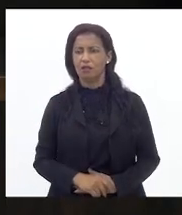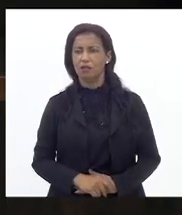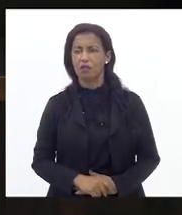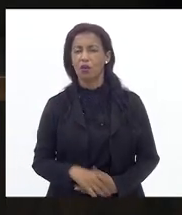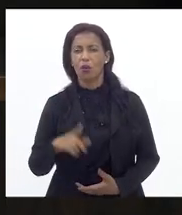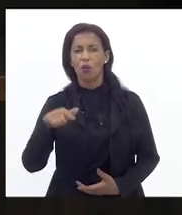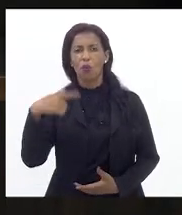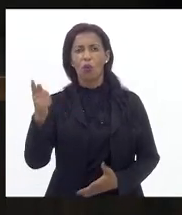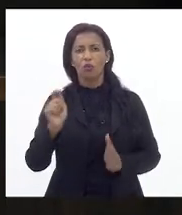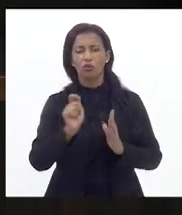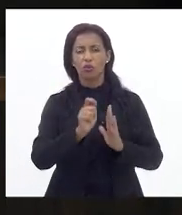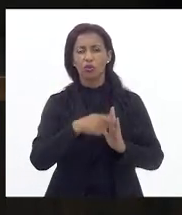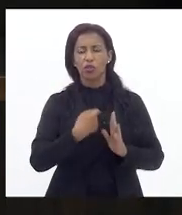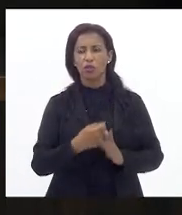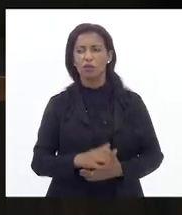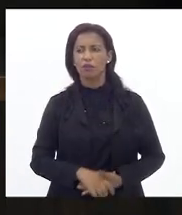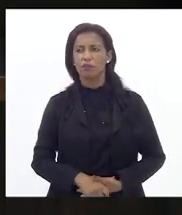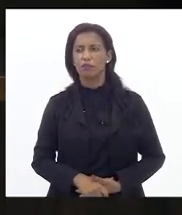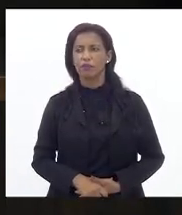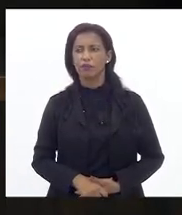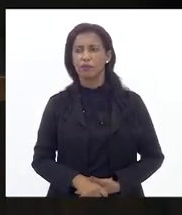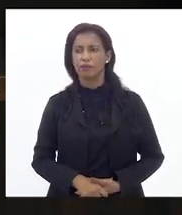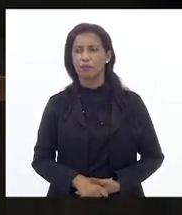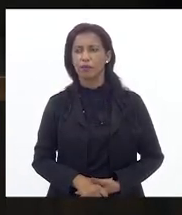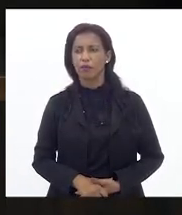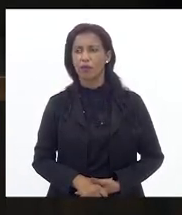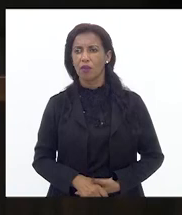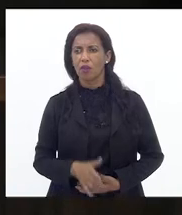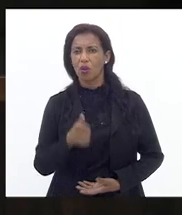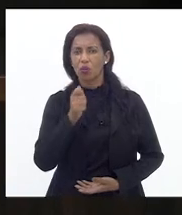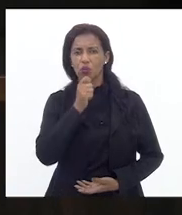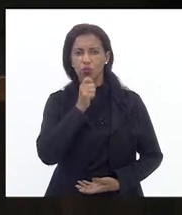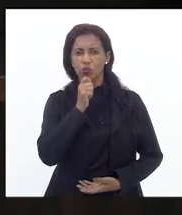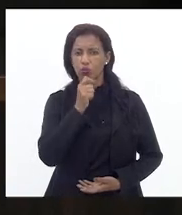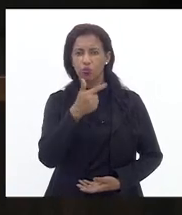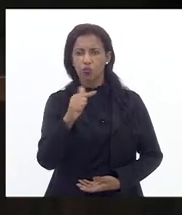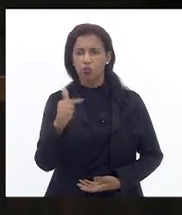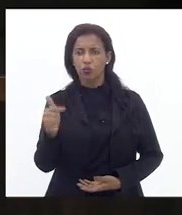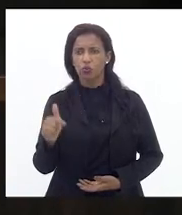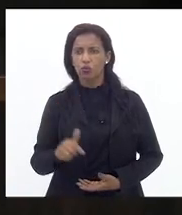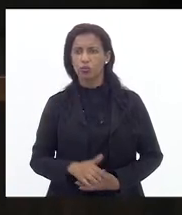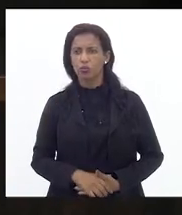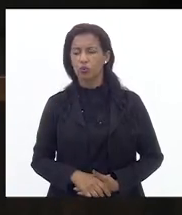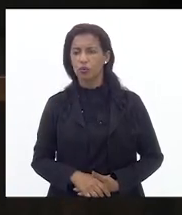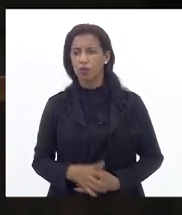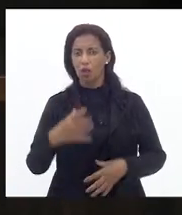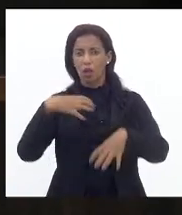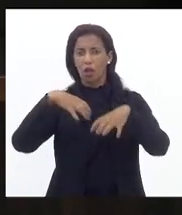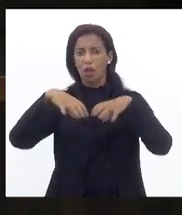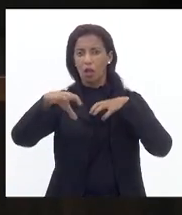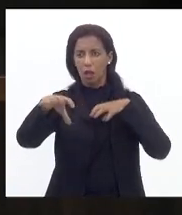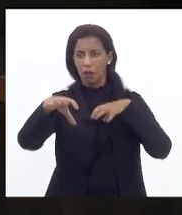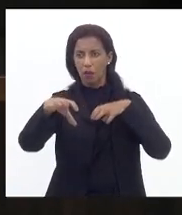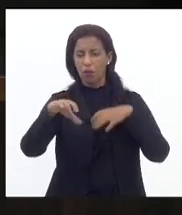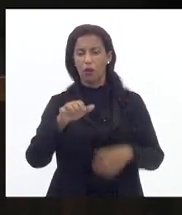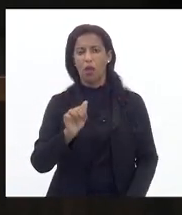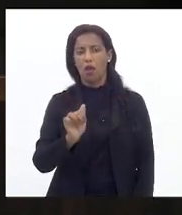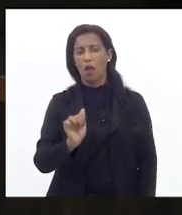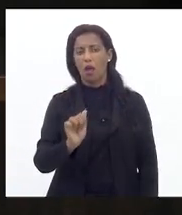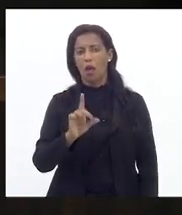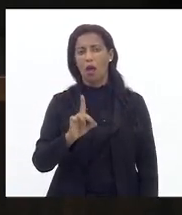o outro escrito e não e remotamente não